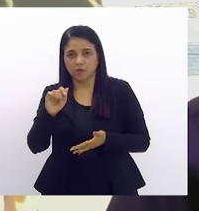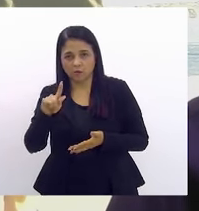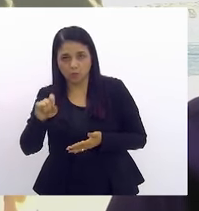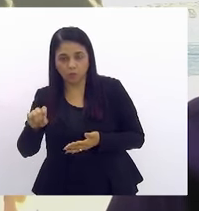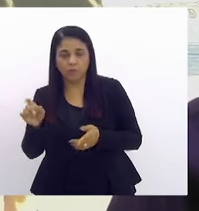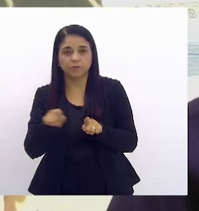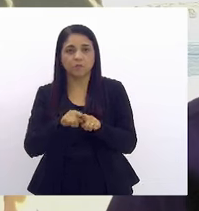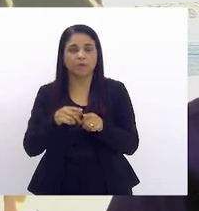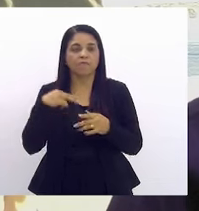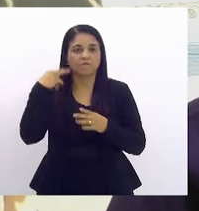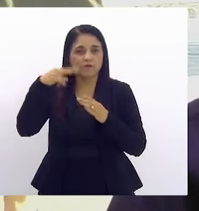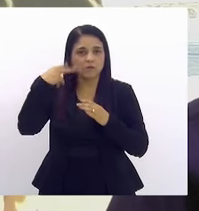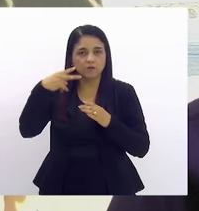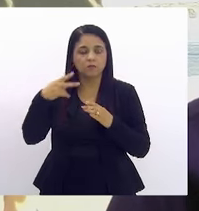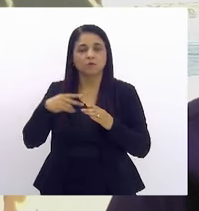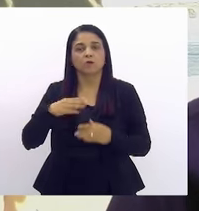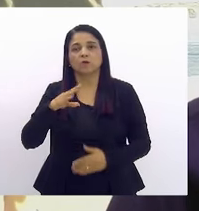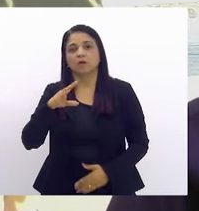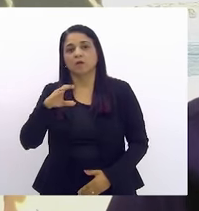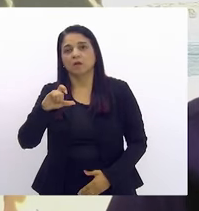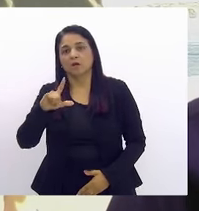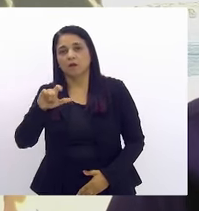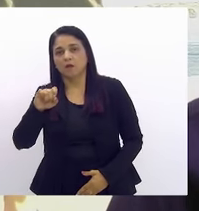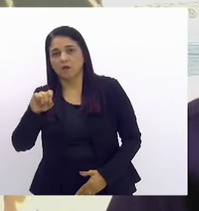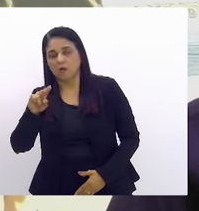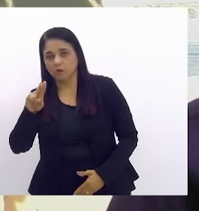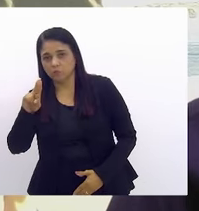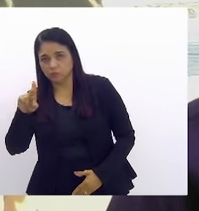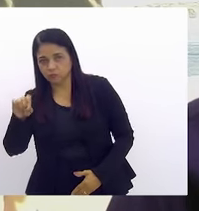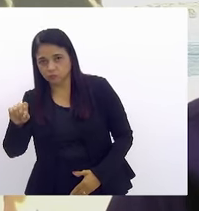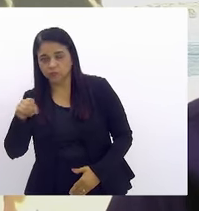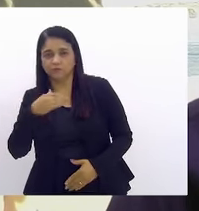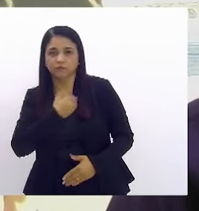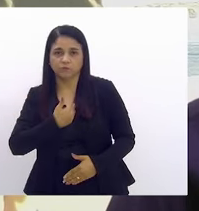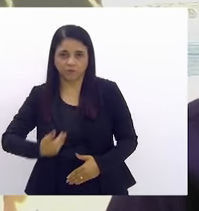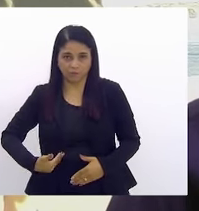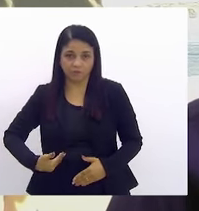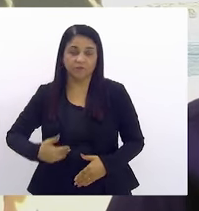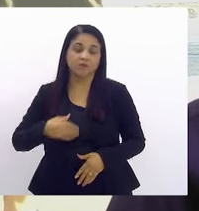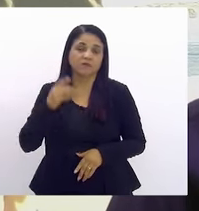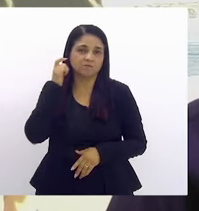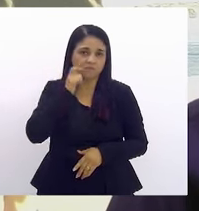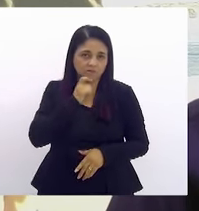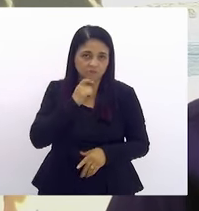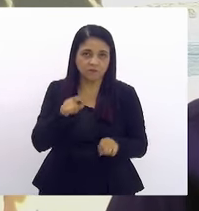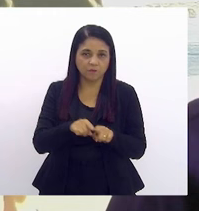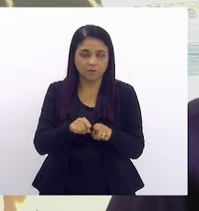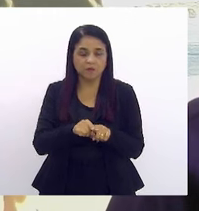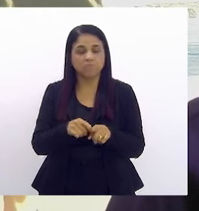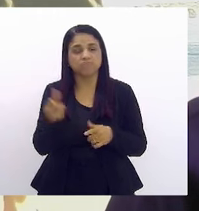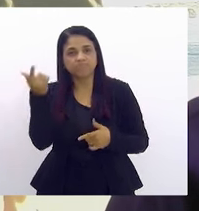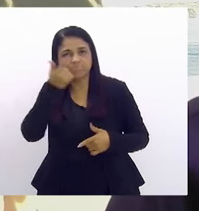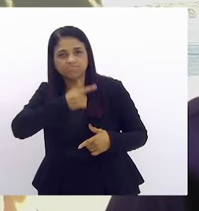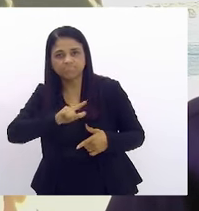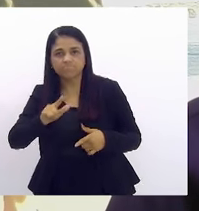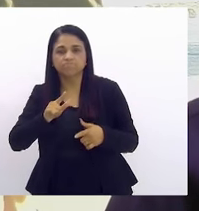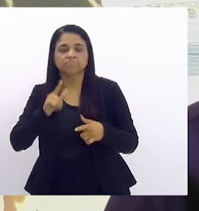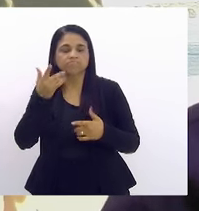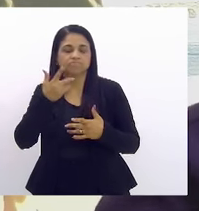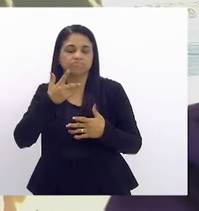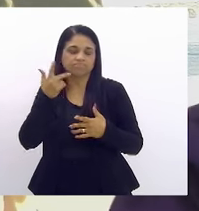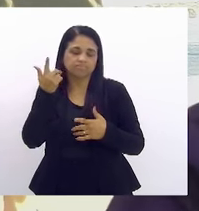governador Cláudio Castro, para que eventuais cargados de licenciamento, etc., possam ser vencidos rapidamente, de modo